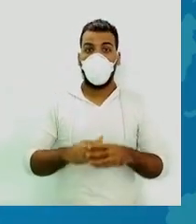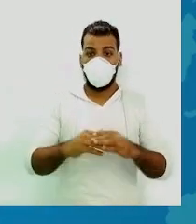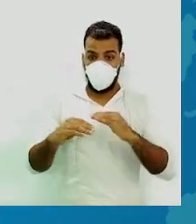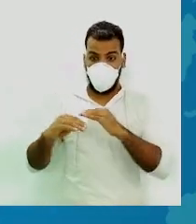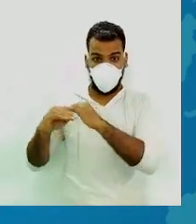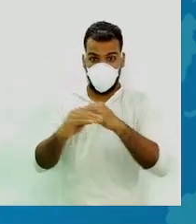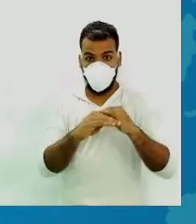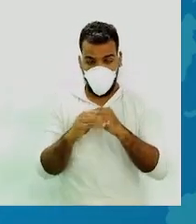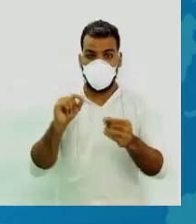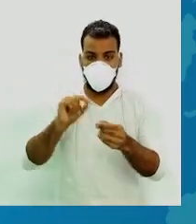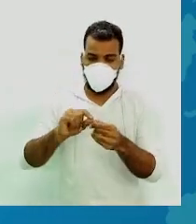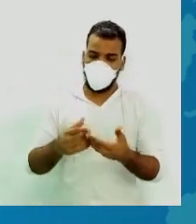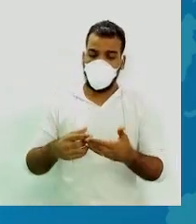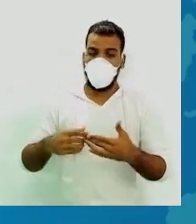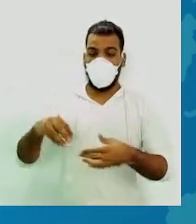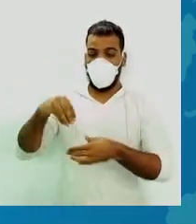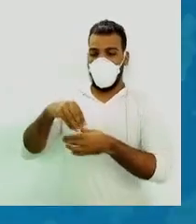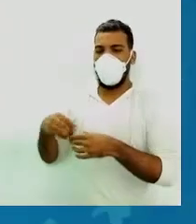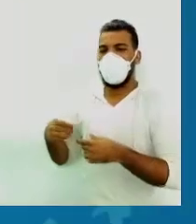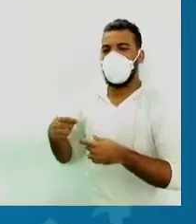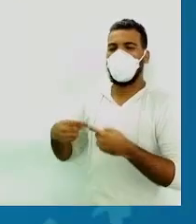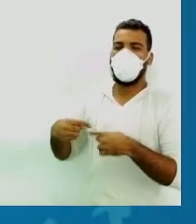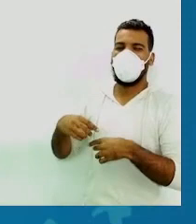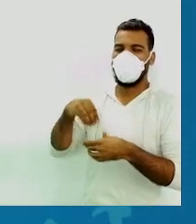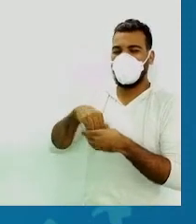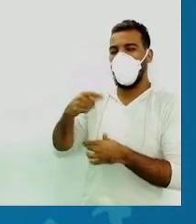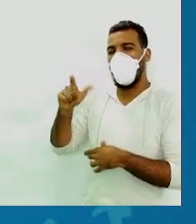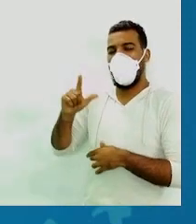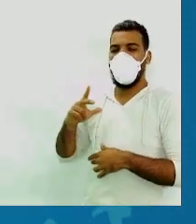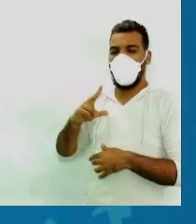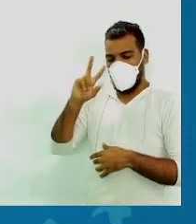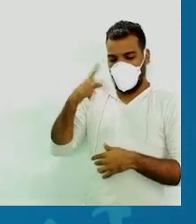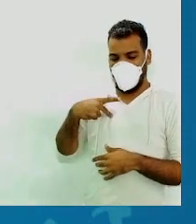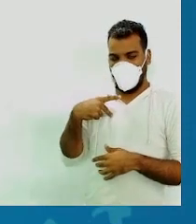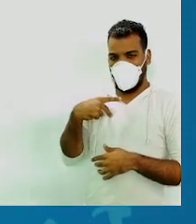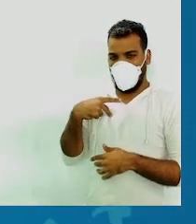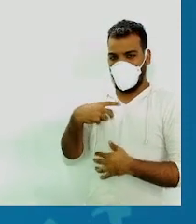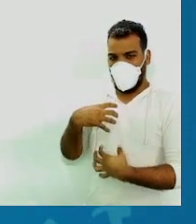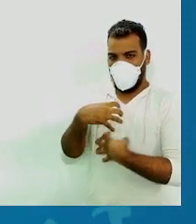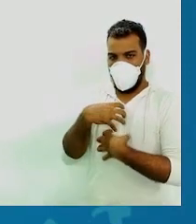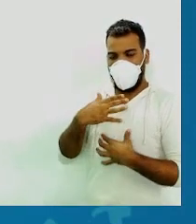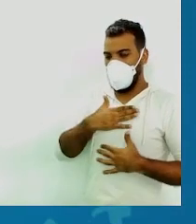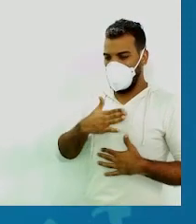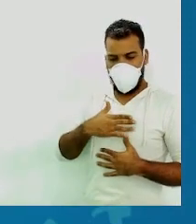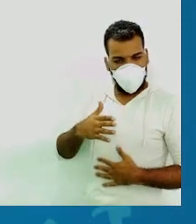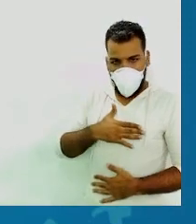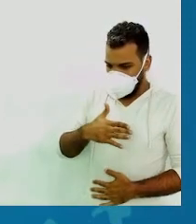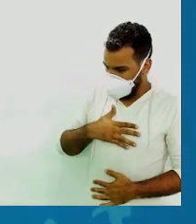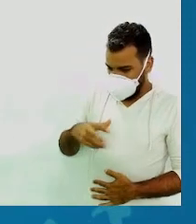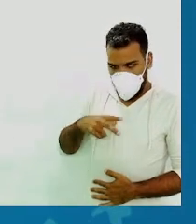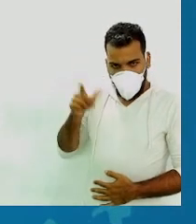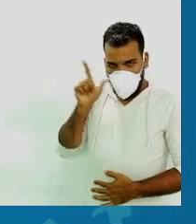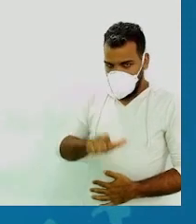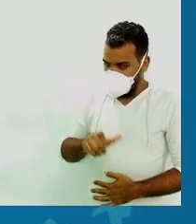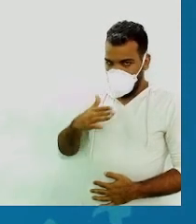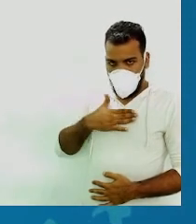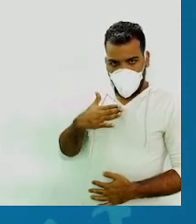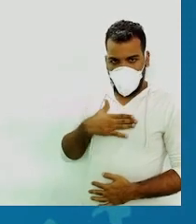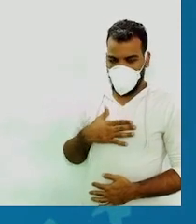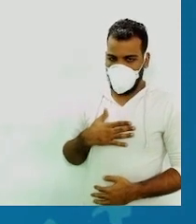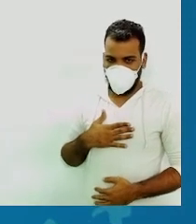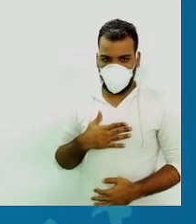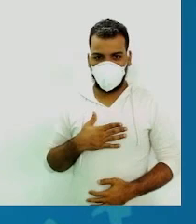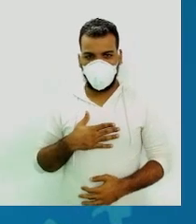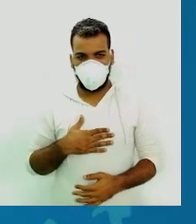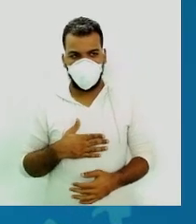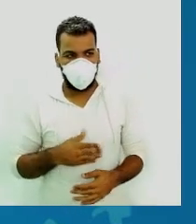Na politicagem, existe o olhar para mim, o olhar para aquilo que é meu e não aquilo